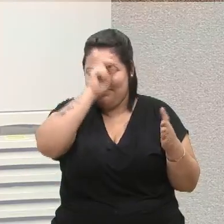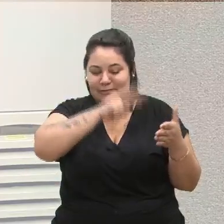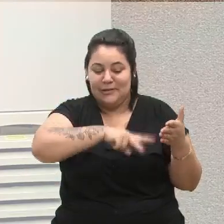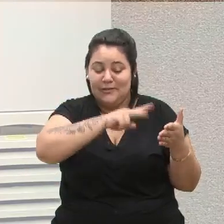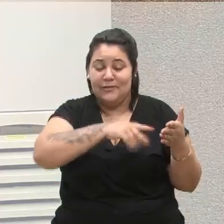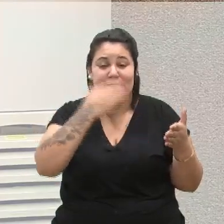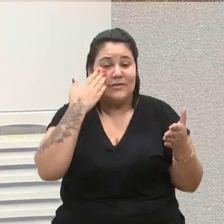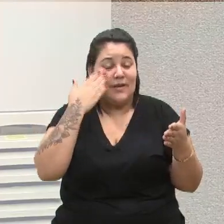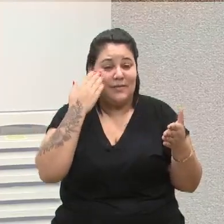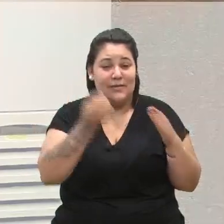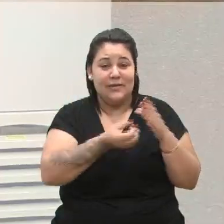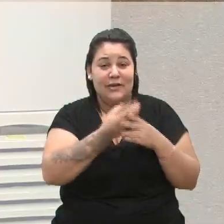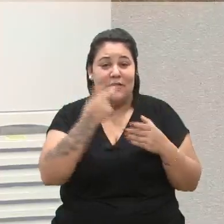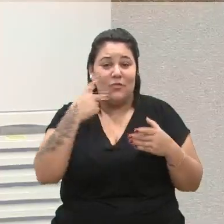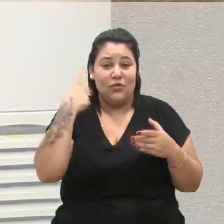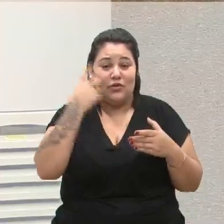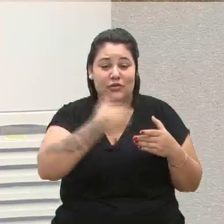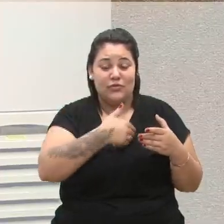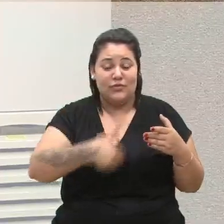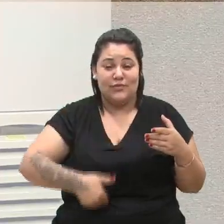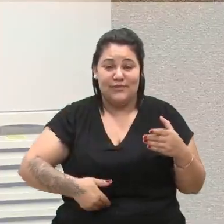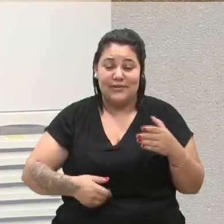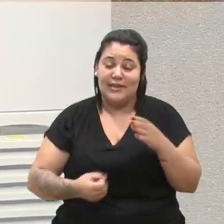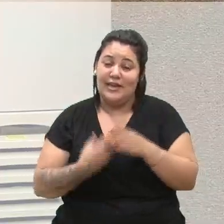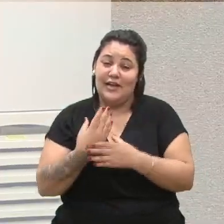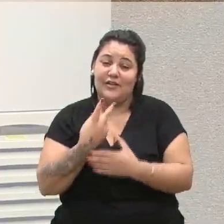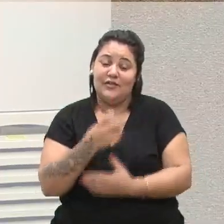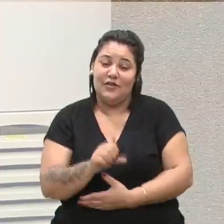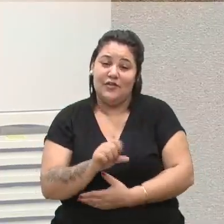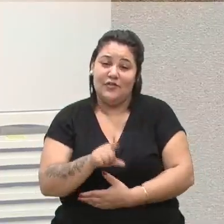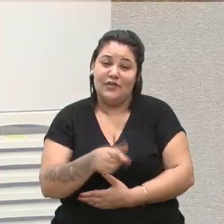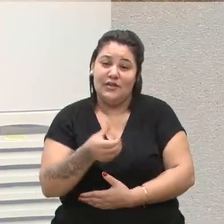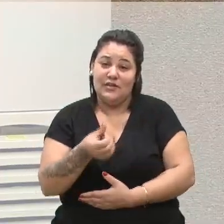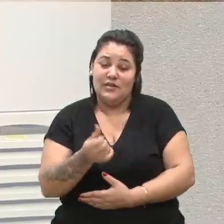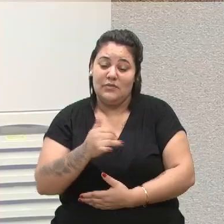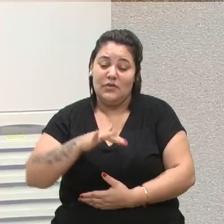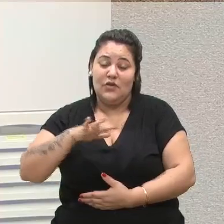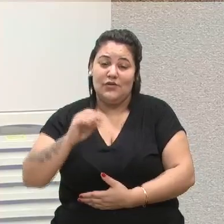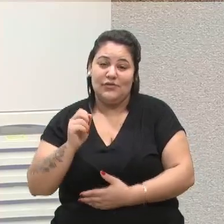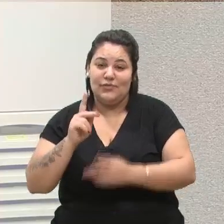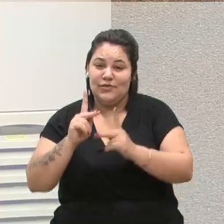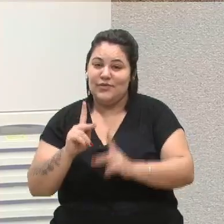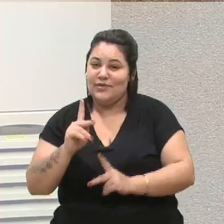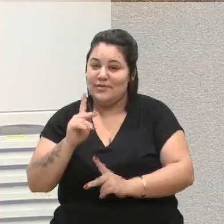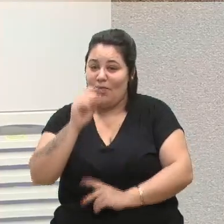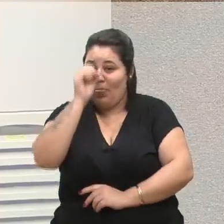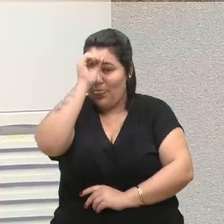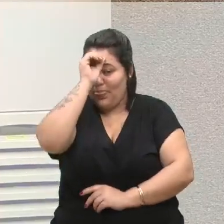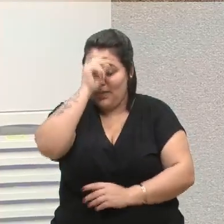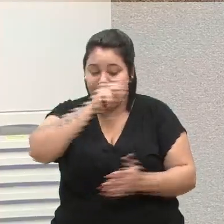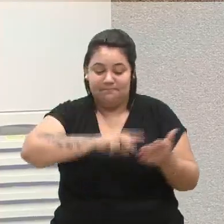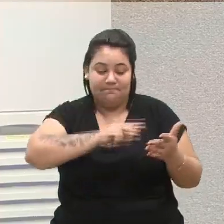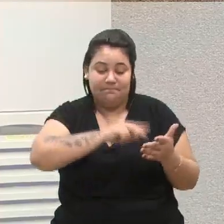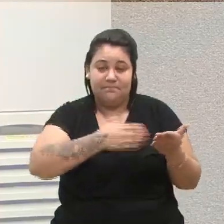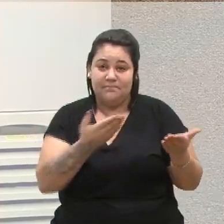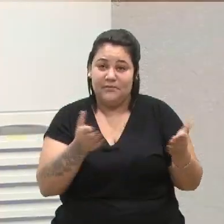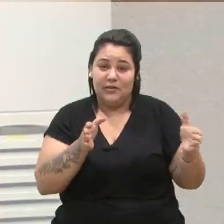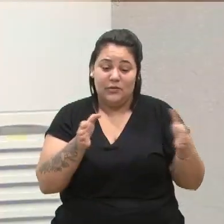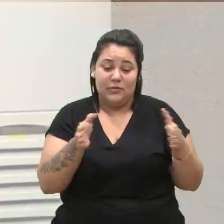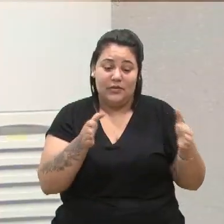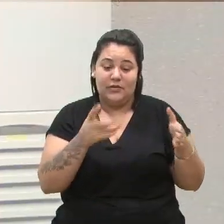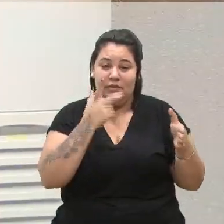geraram 9,6 milhões de analfabetos no Brasil. Está aqui, porque é da mesma época. Se eles são analfabetos, são dessa